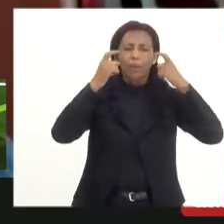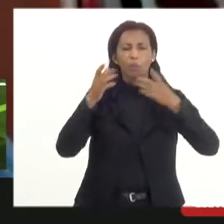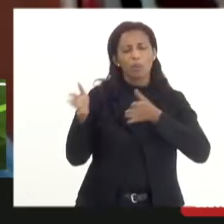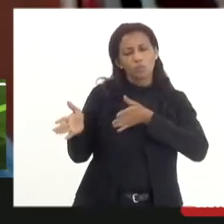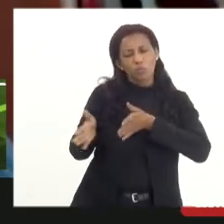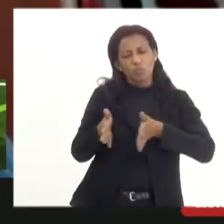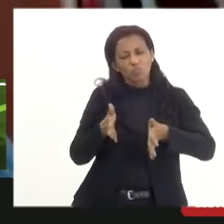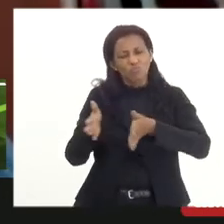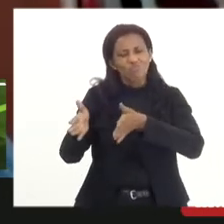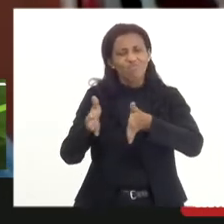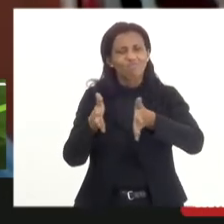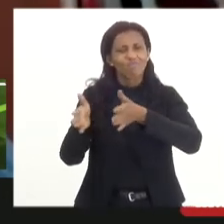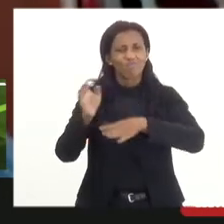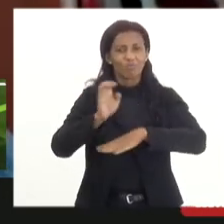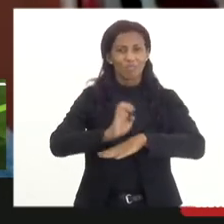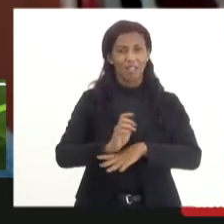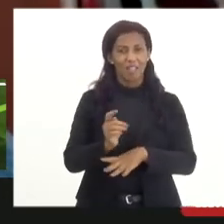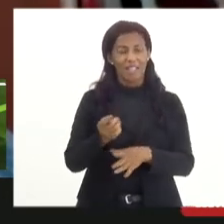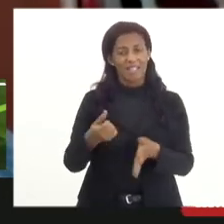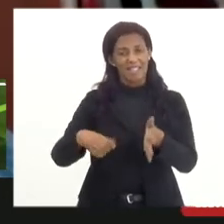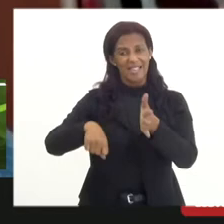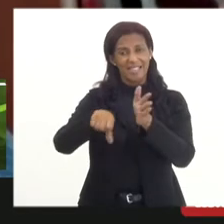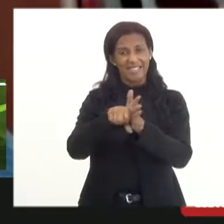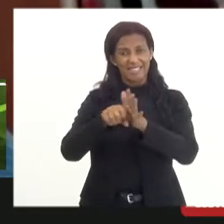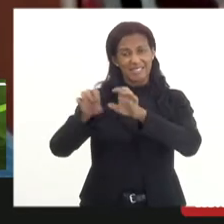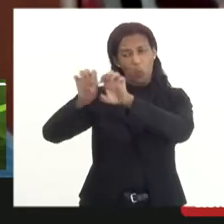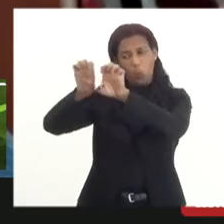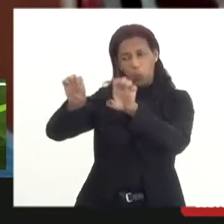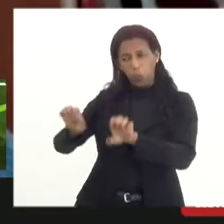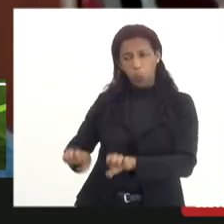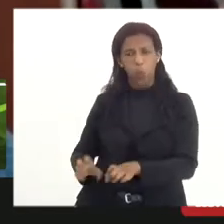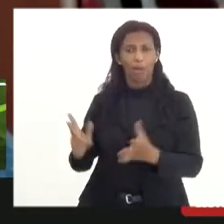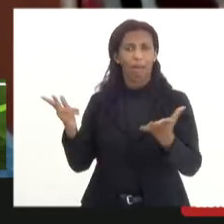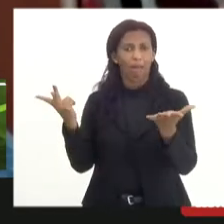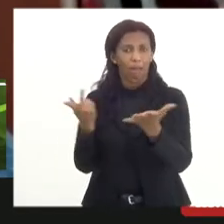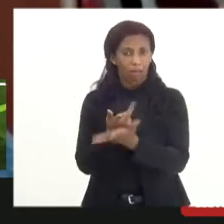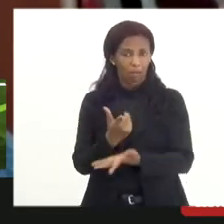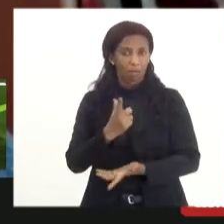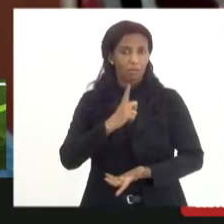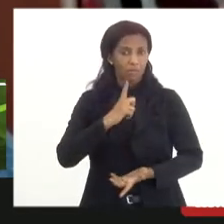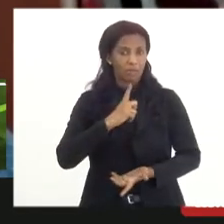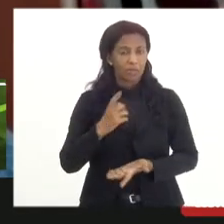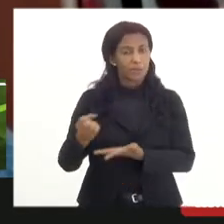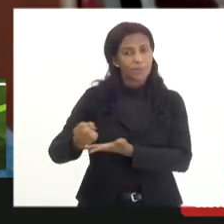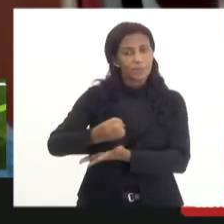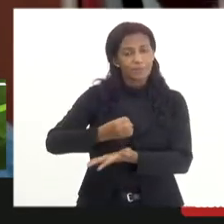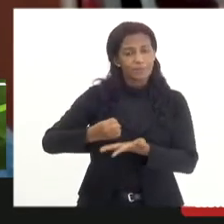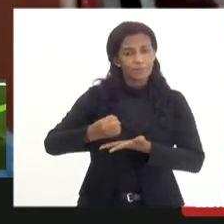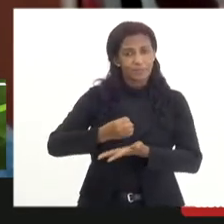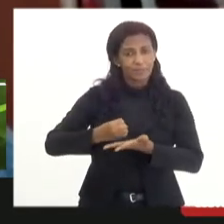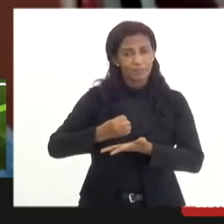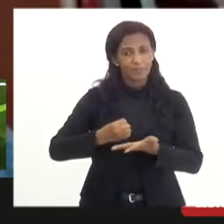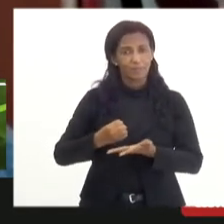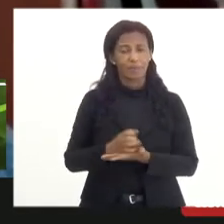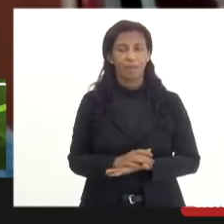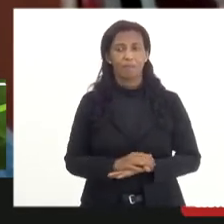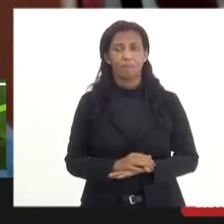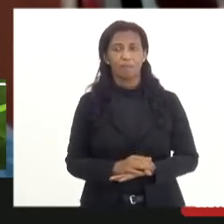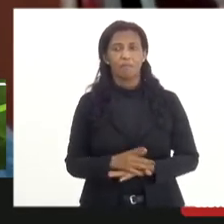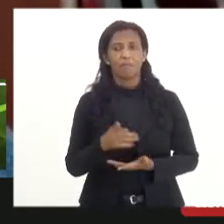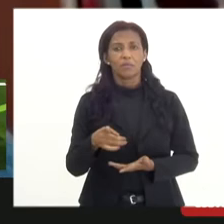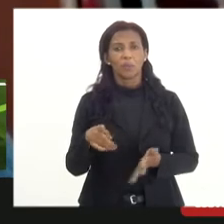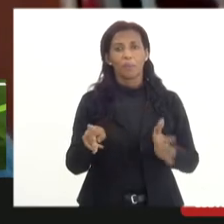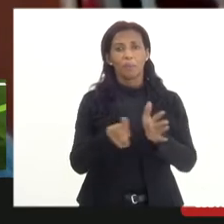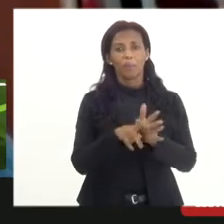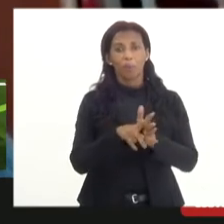do Estado do Rio de Janeiro e a crise estrutural que o Estado do Rio de Janeiro tem, com base no Instituto Fiscal Independente